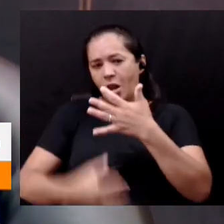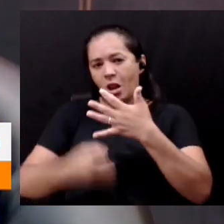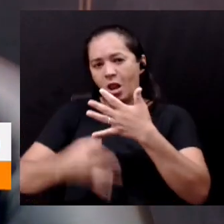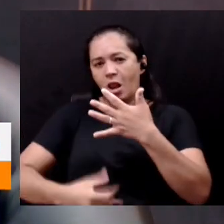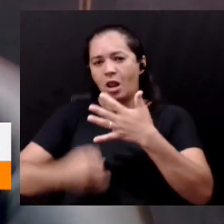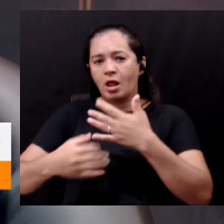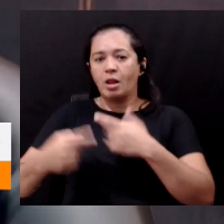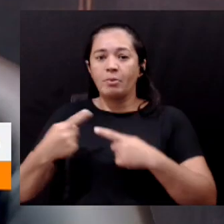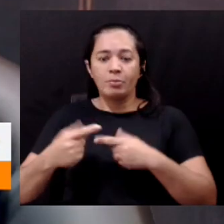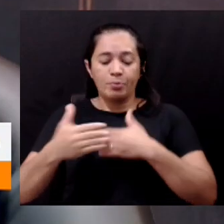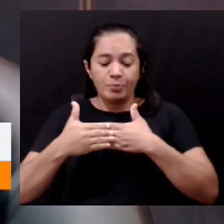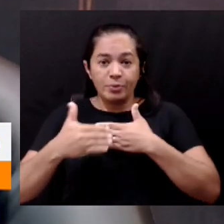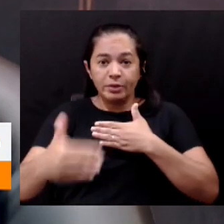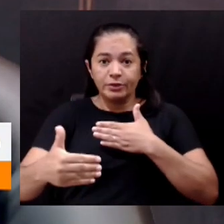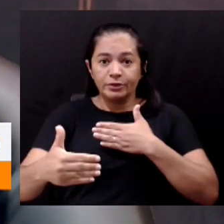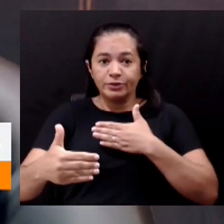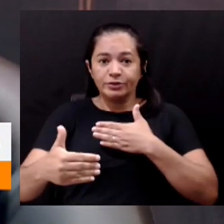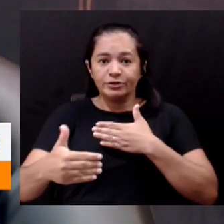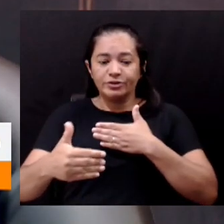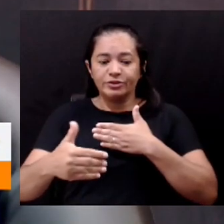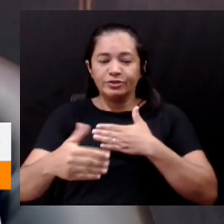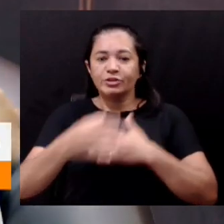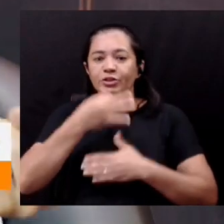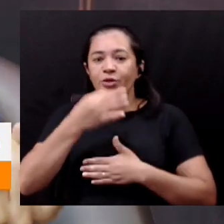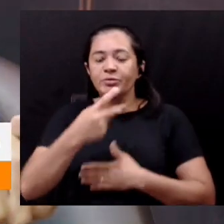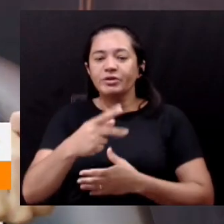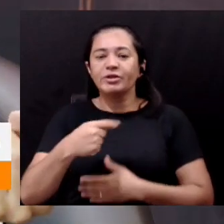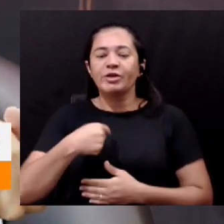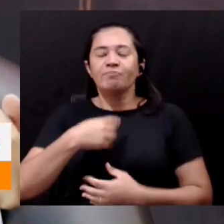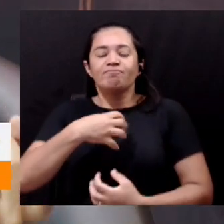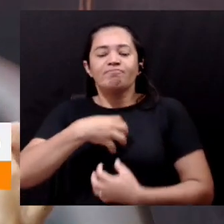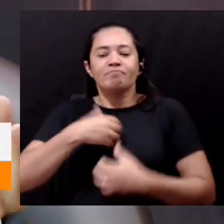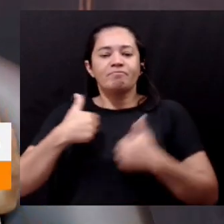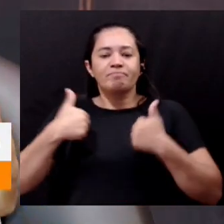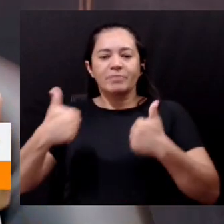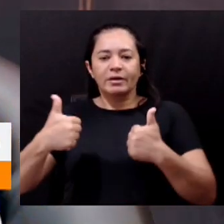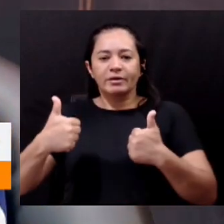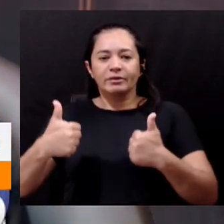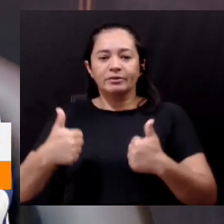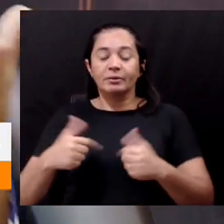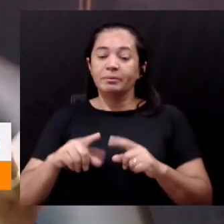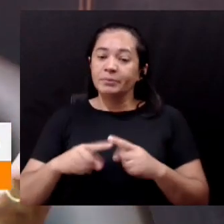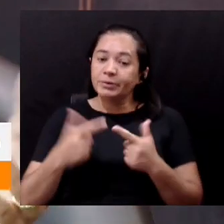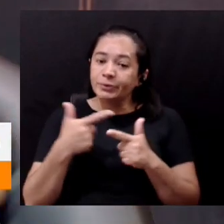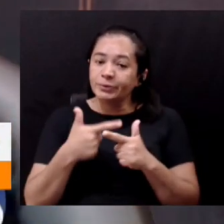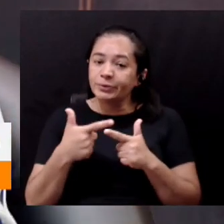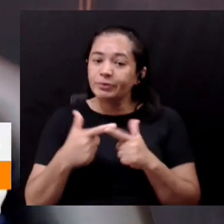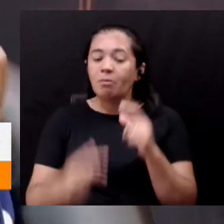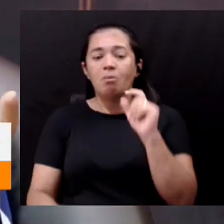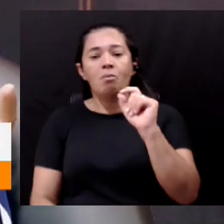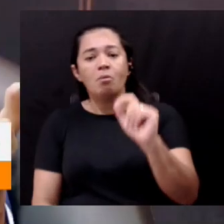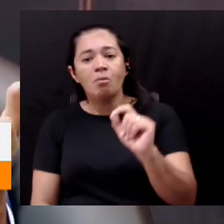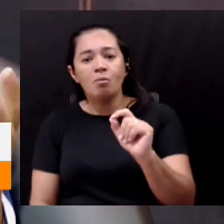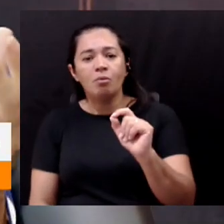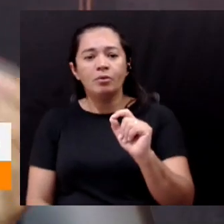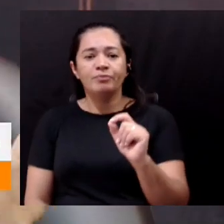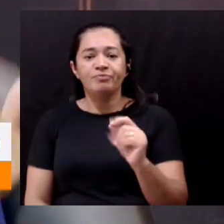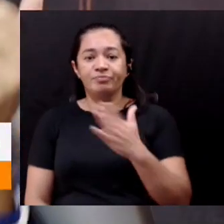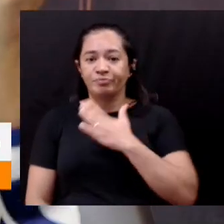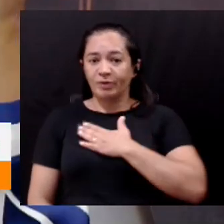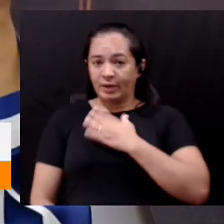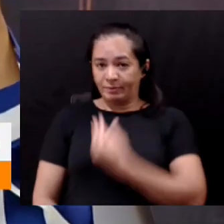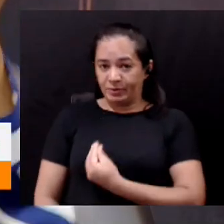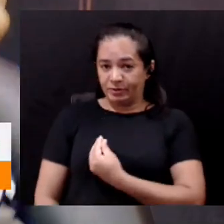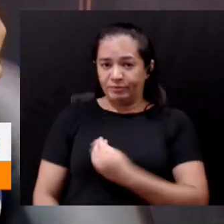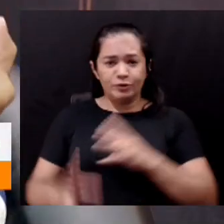delas eu me sinto bem, eu me sinto reconhecido. E aí tem um problema, por quê? A minha vida, assim como a de todos nós, ela